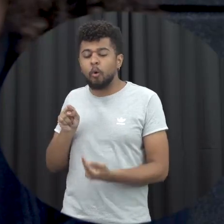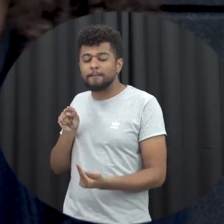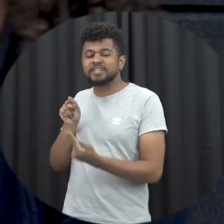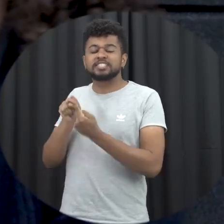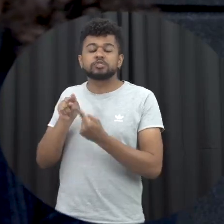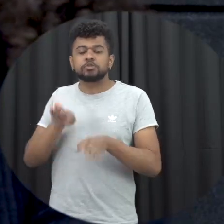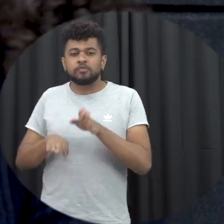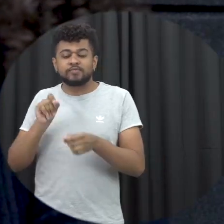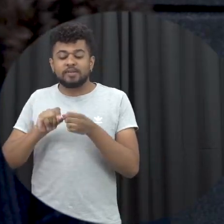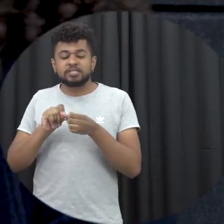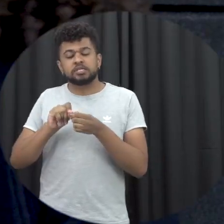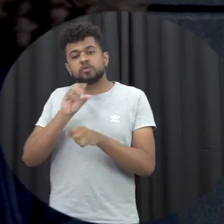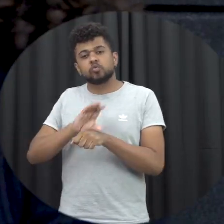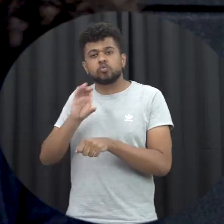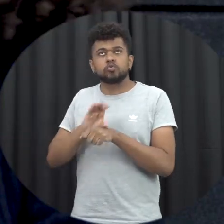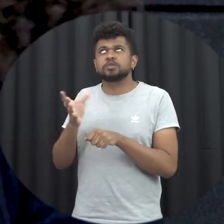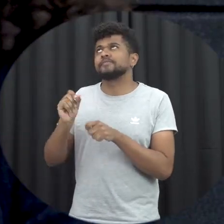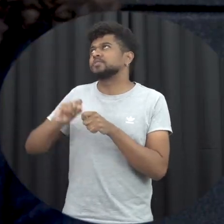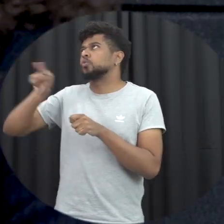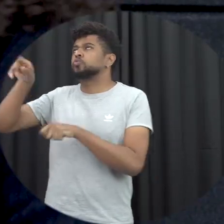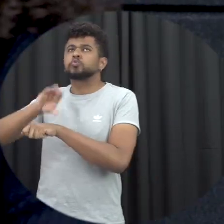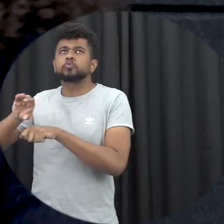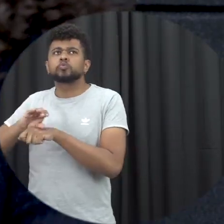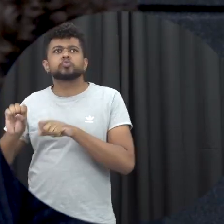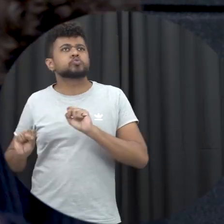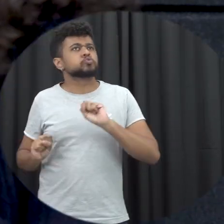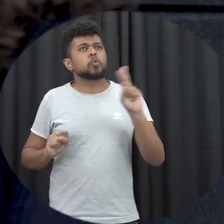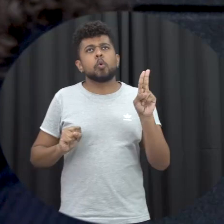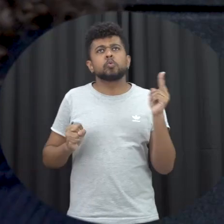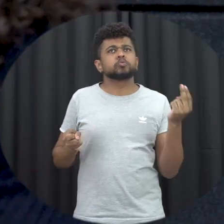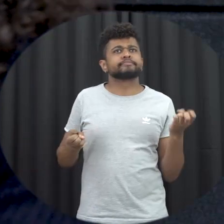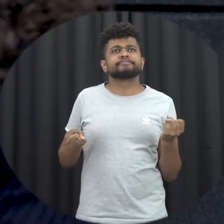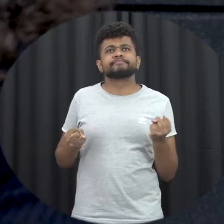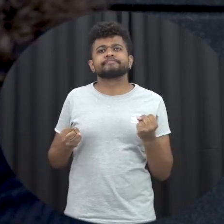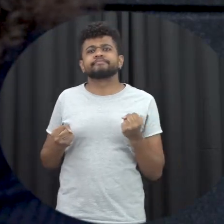não era o objetivo, talvez, fazer um curso, era fazer outro curso, ou